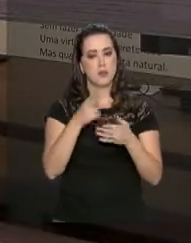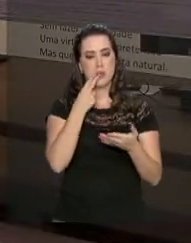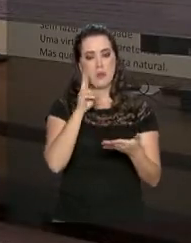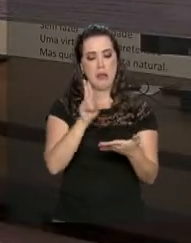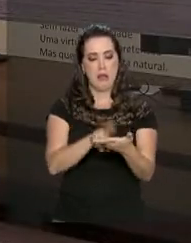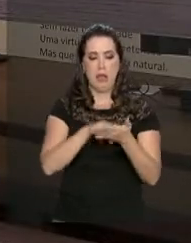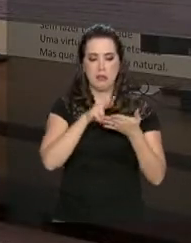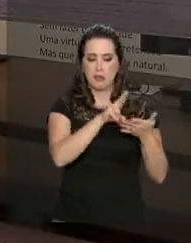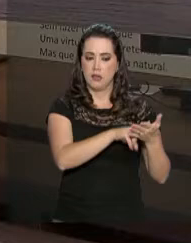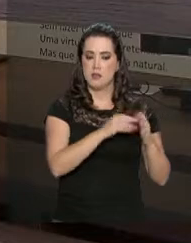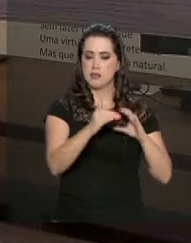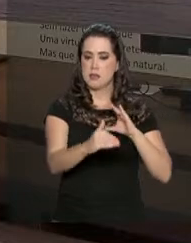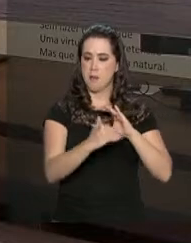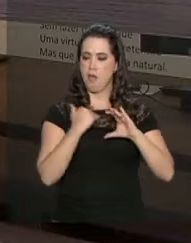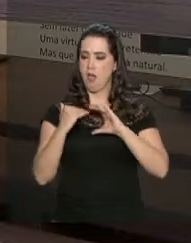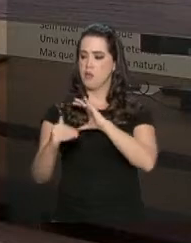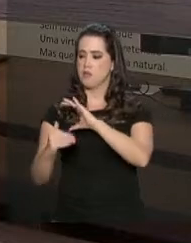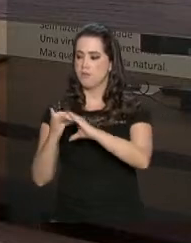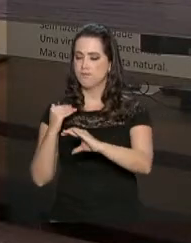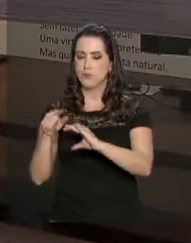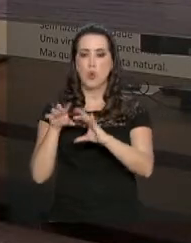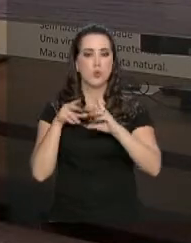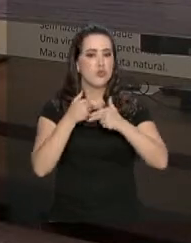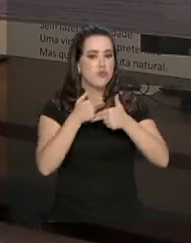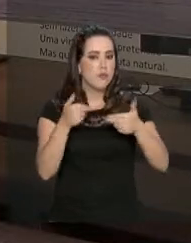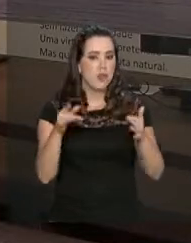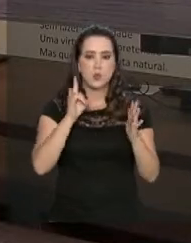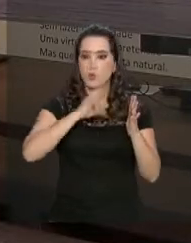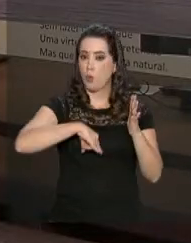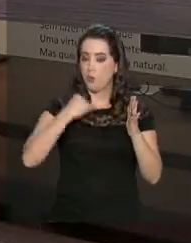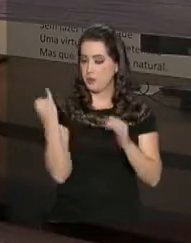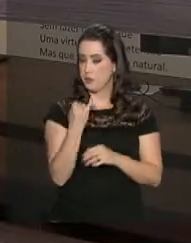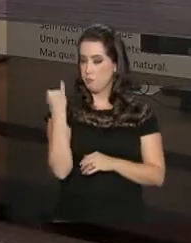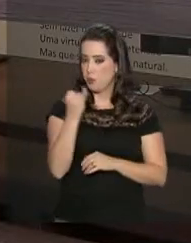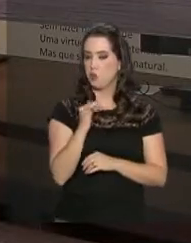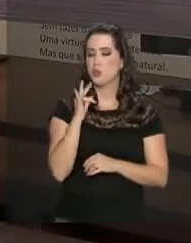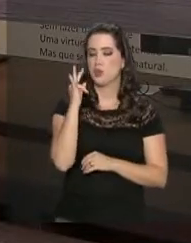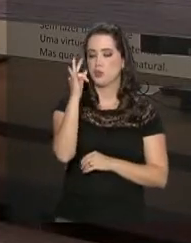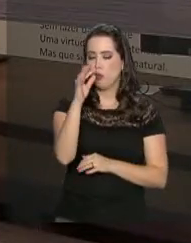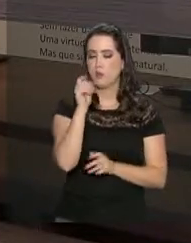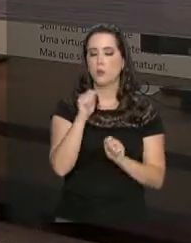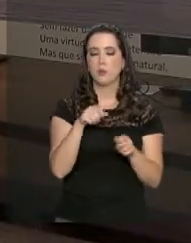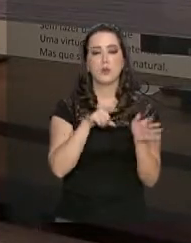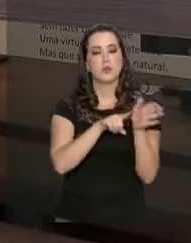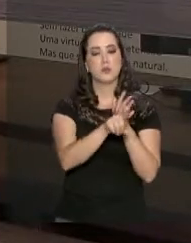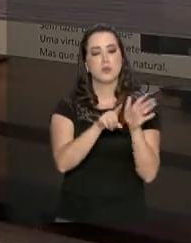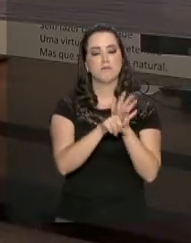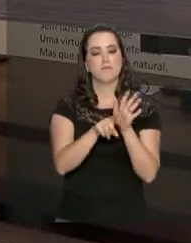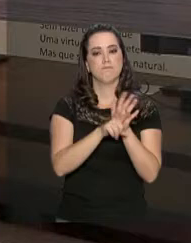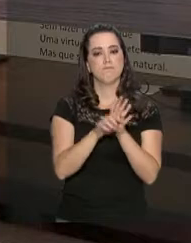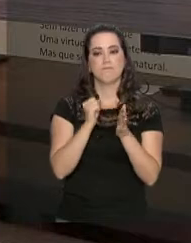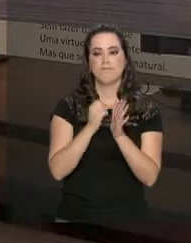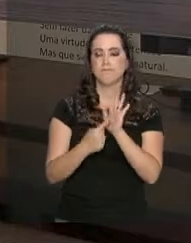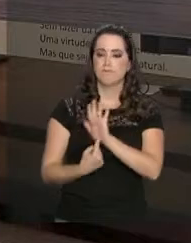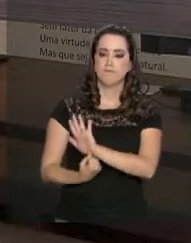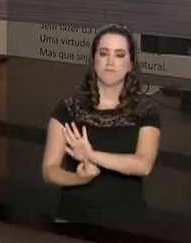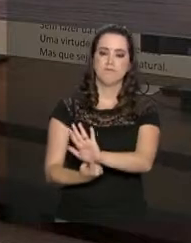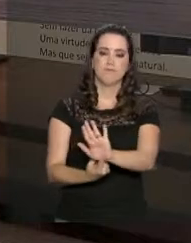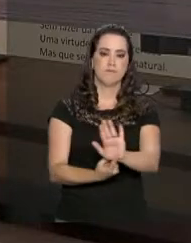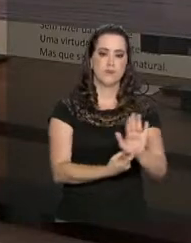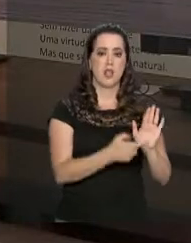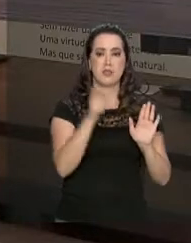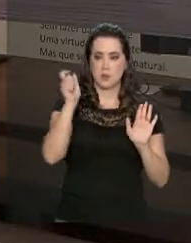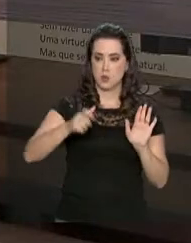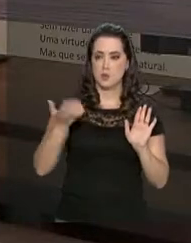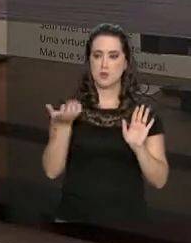cartas, e-mails, enfim, uma vasta documentação que poderá ser pesquisada e ficará à